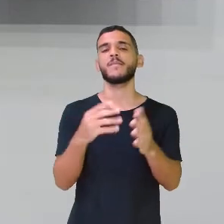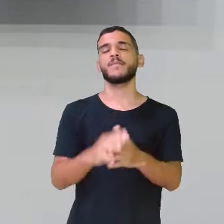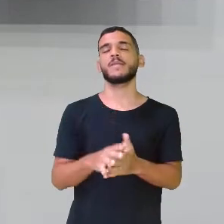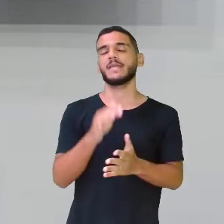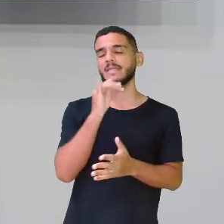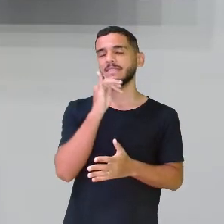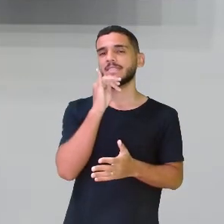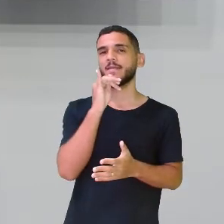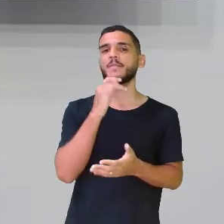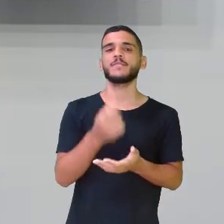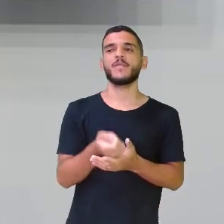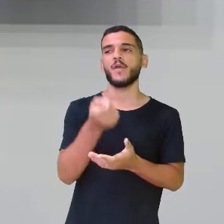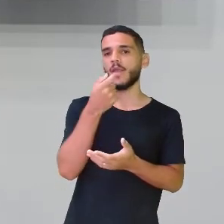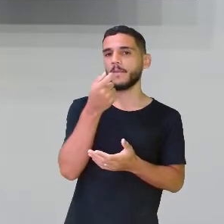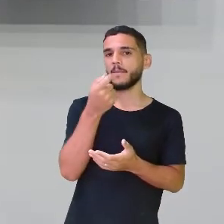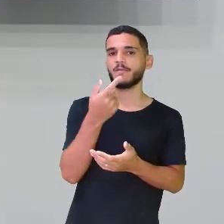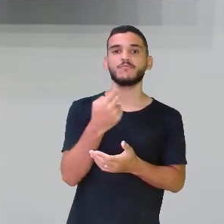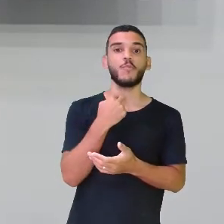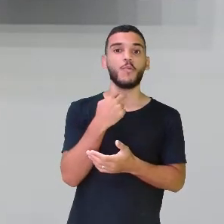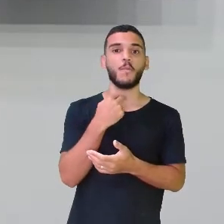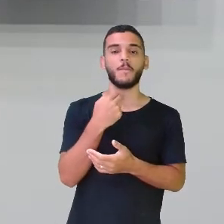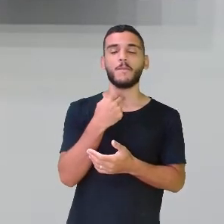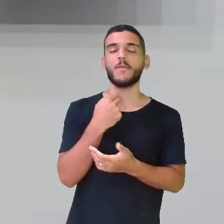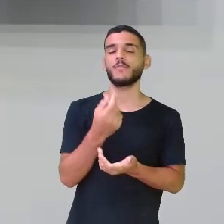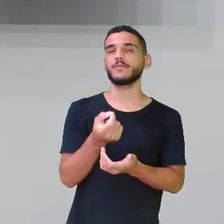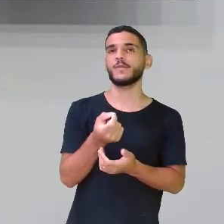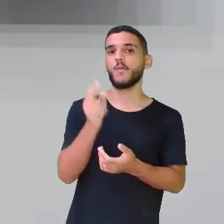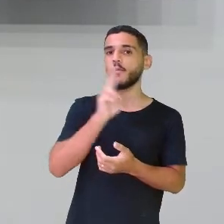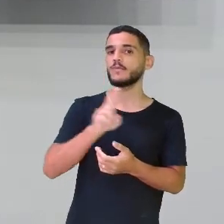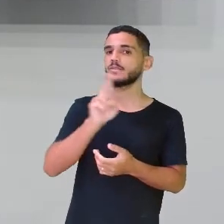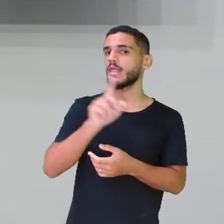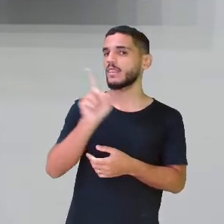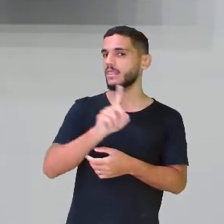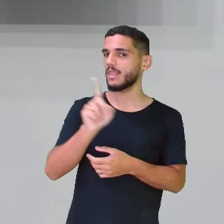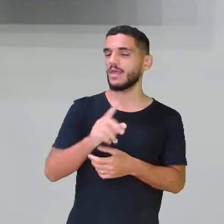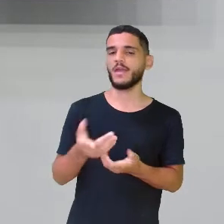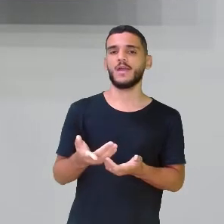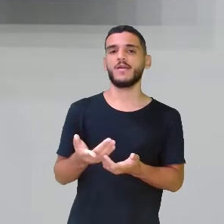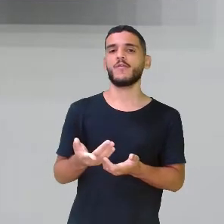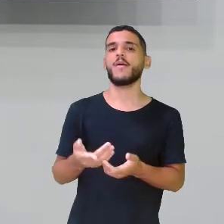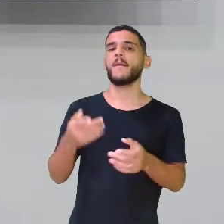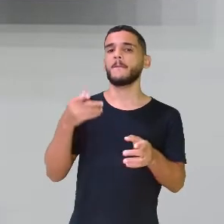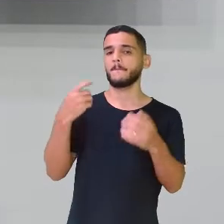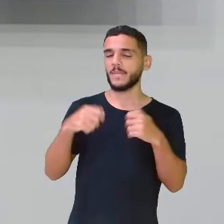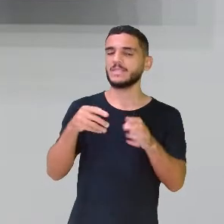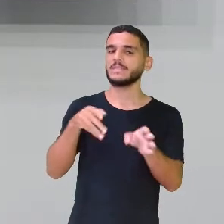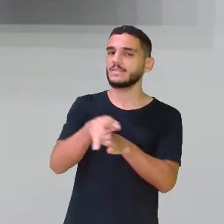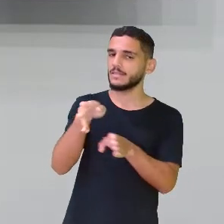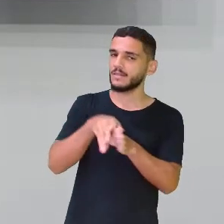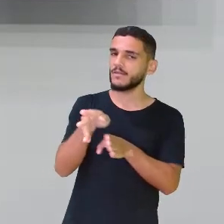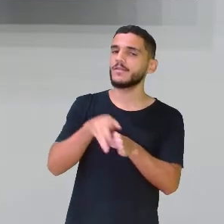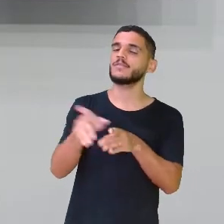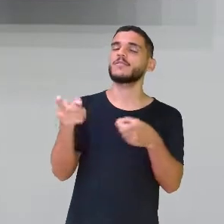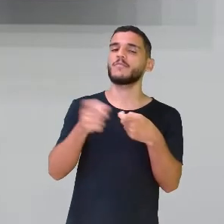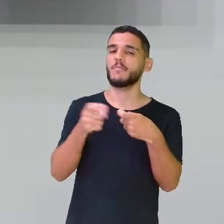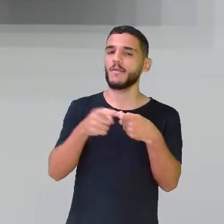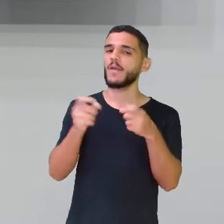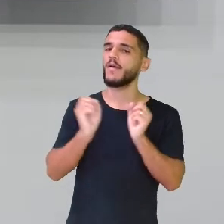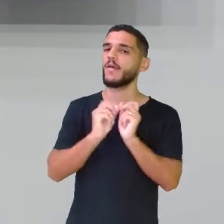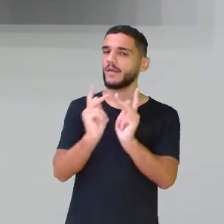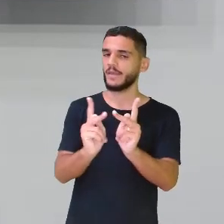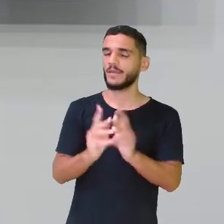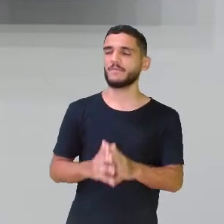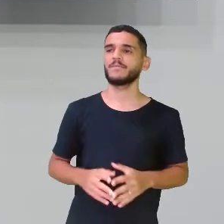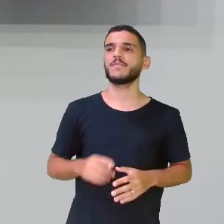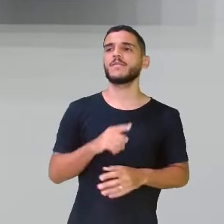algum remédio, não é para tomar não, em 5º ano, não se toma remédio sem orientação médica, presta atenção nisso. Você